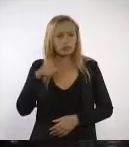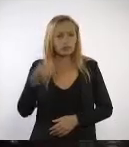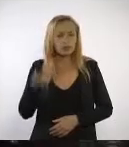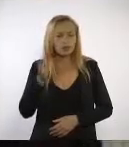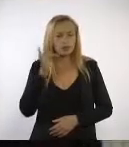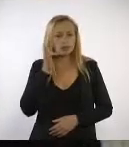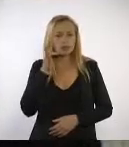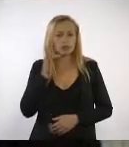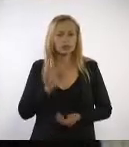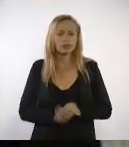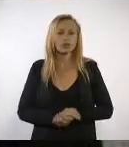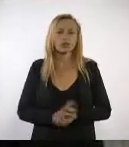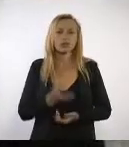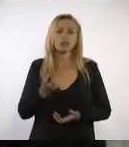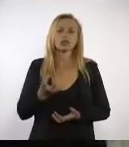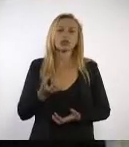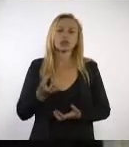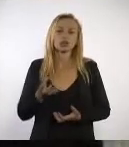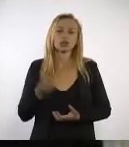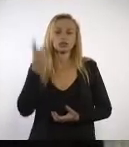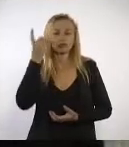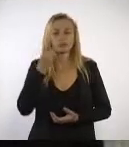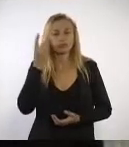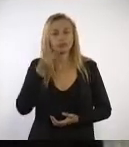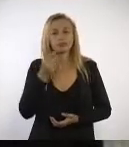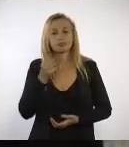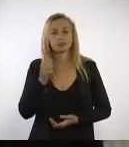queria, deputado André Ciliano,